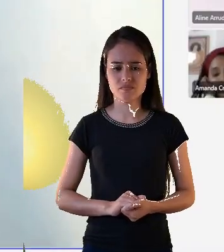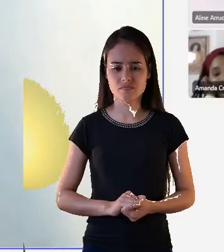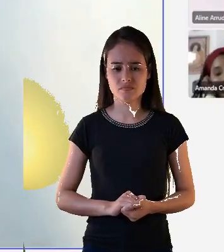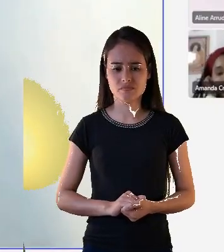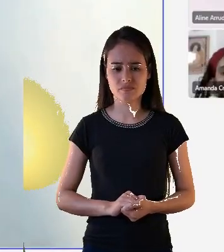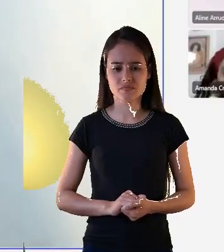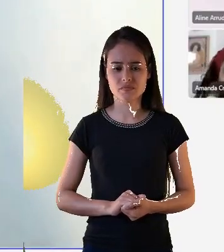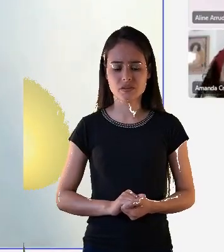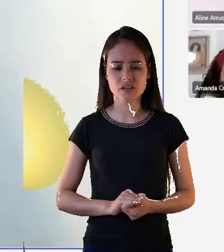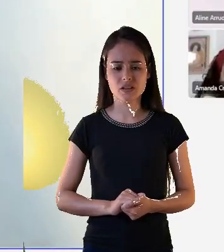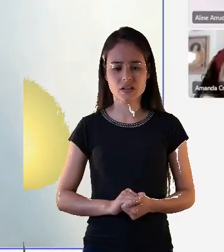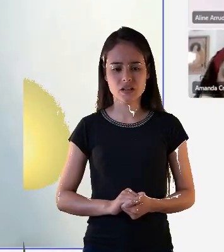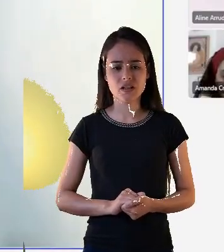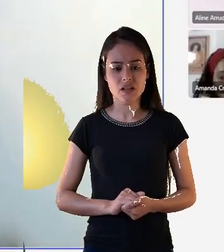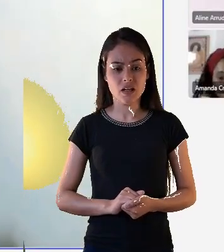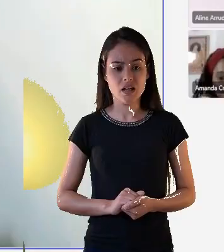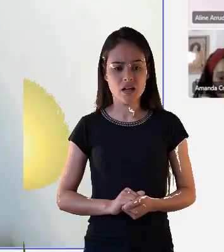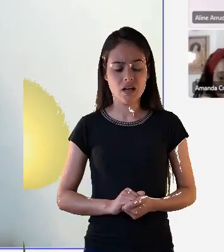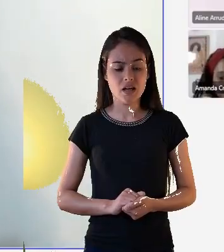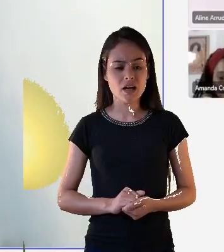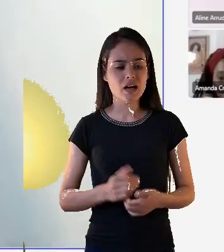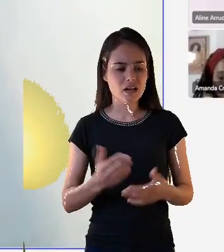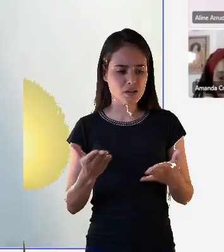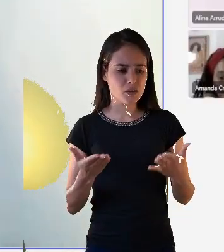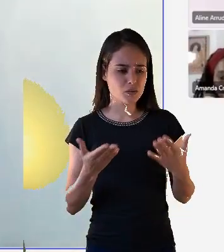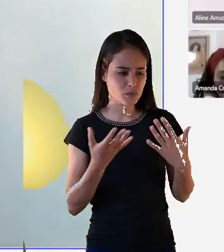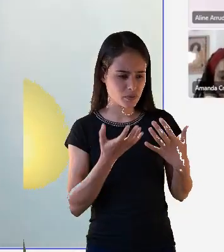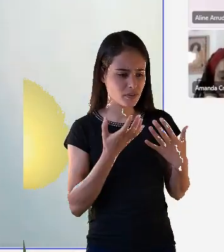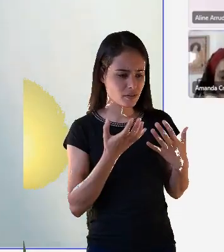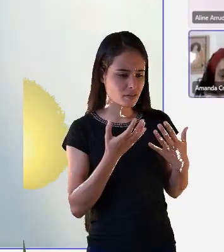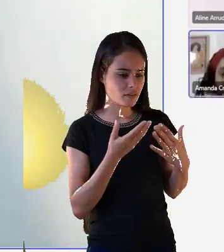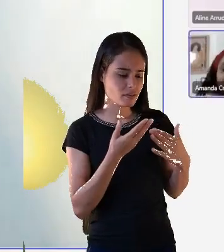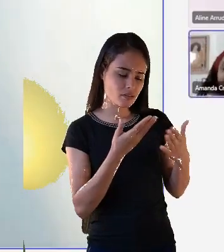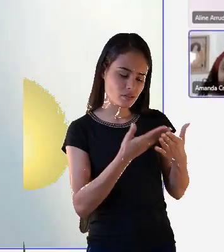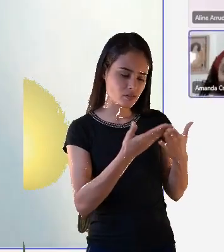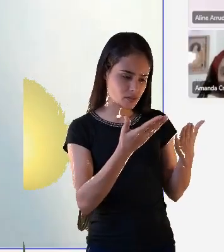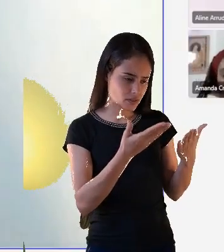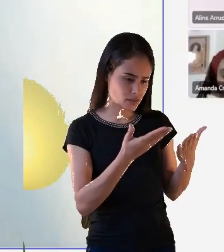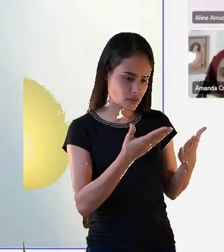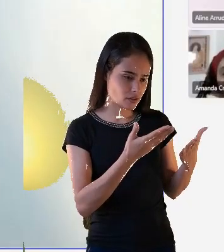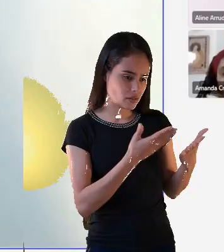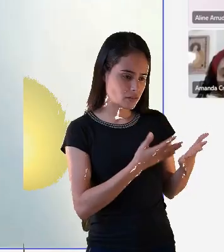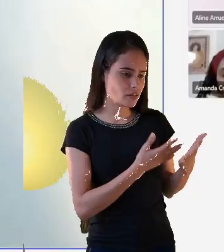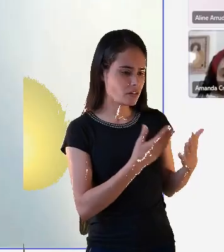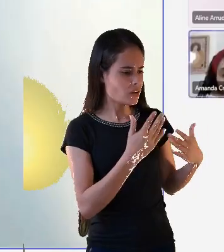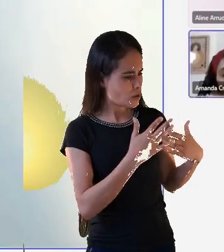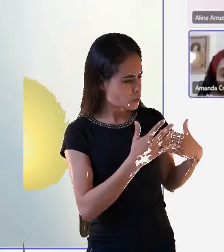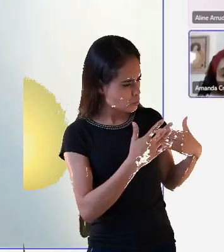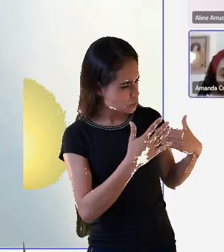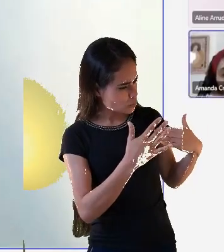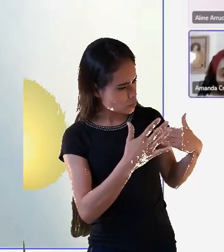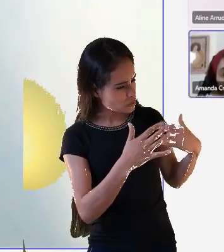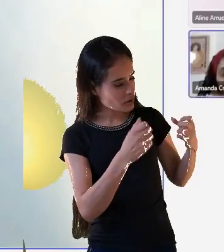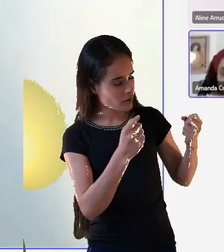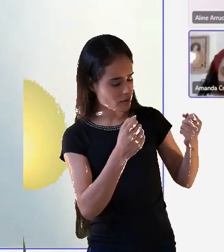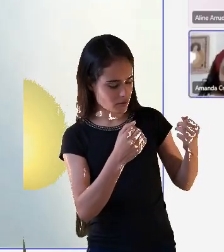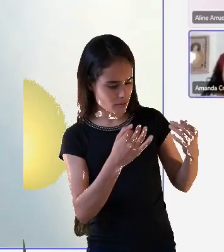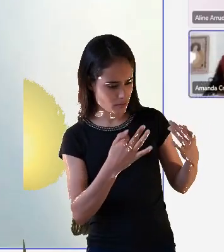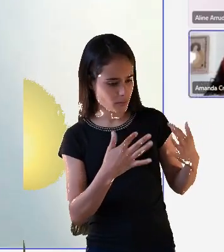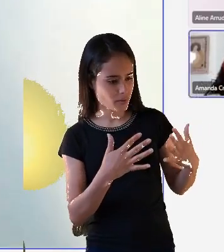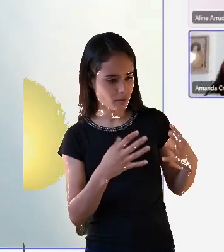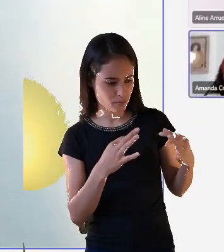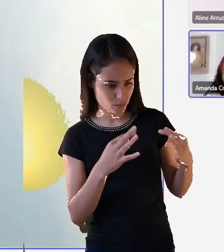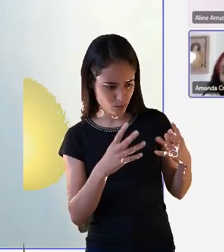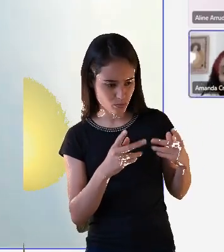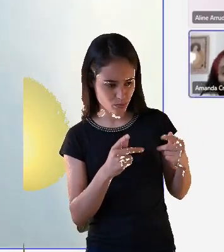E eu queria que a Amanda retomasse a partir daí, que foi também, você estava nesse campo aí, antes do intervalo, né?